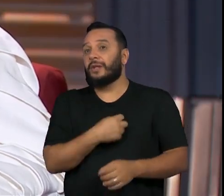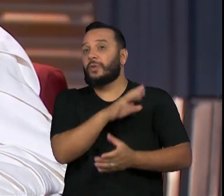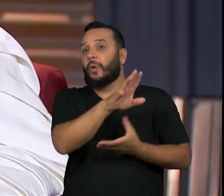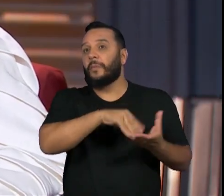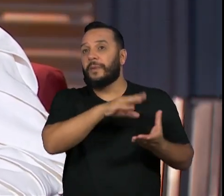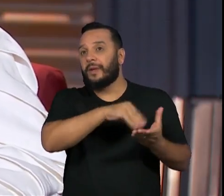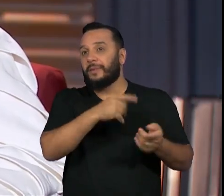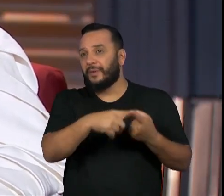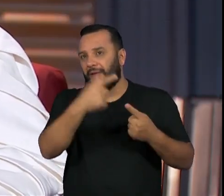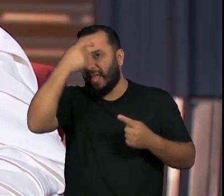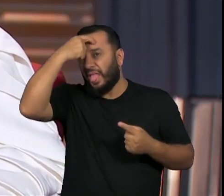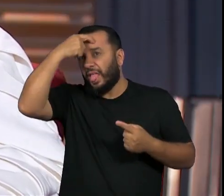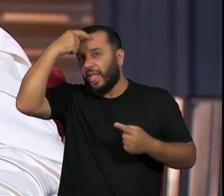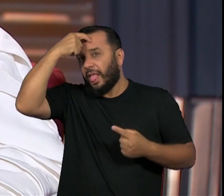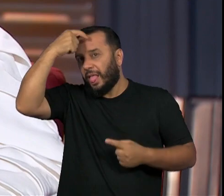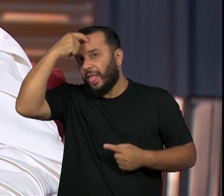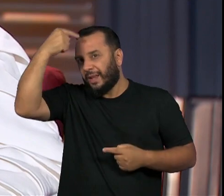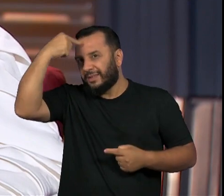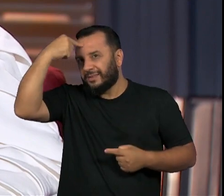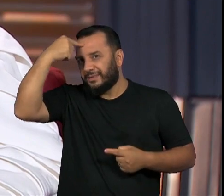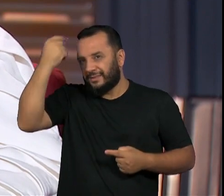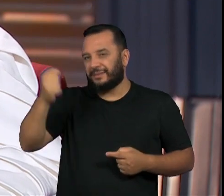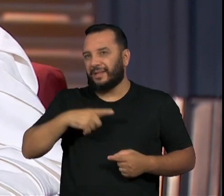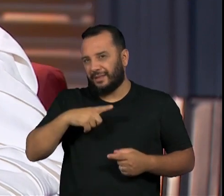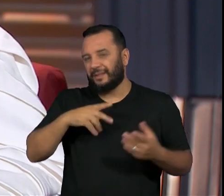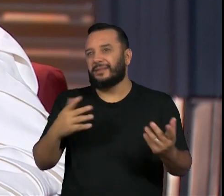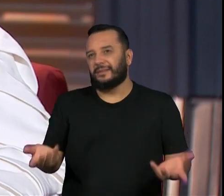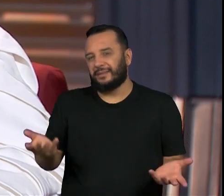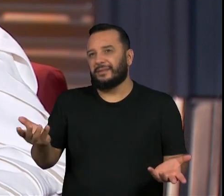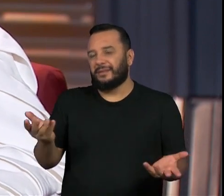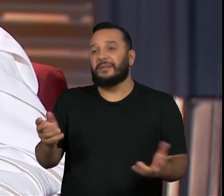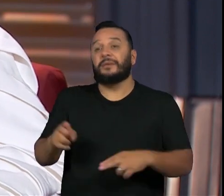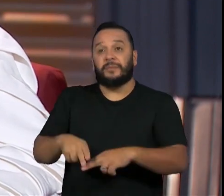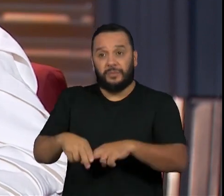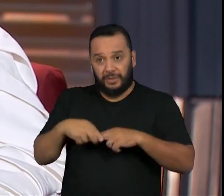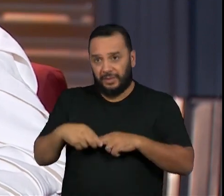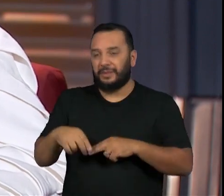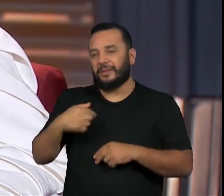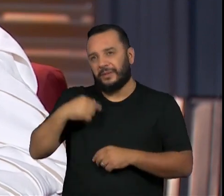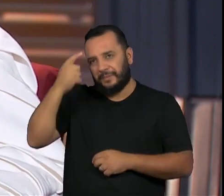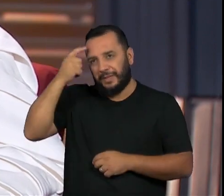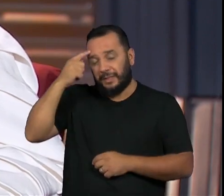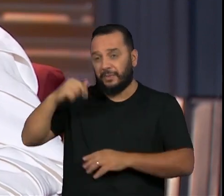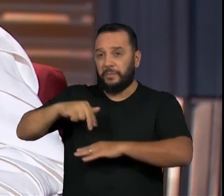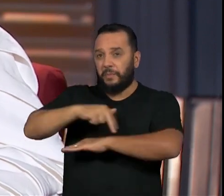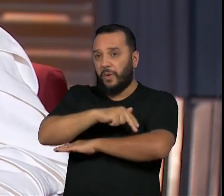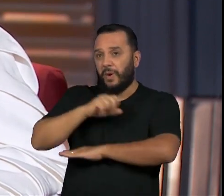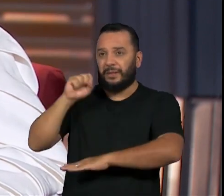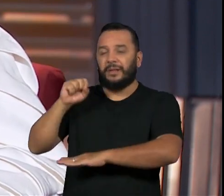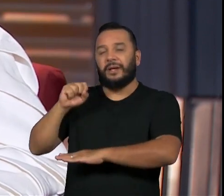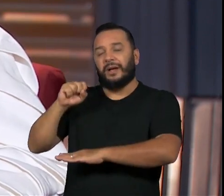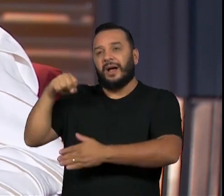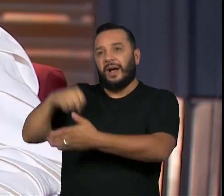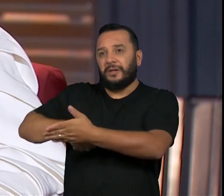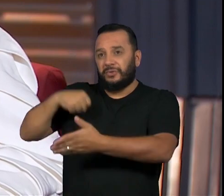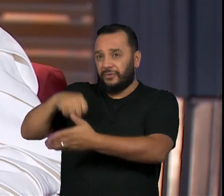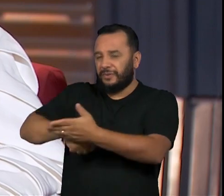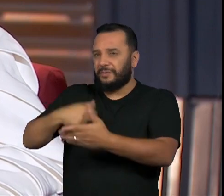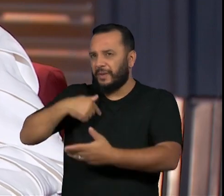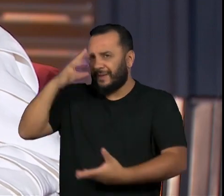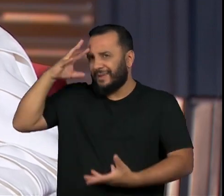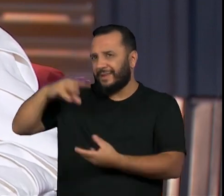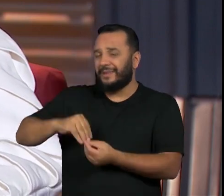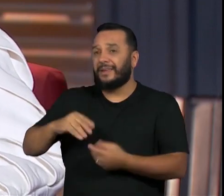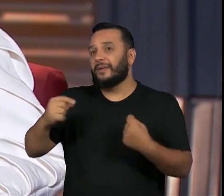que funciona, é o que produz sentido. Né? Por isso que, quando eu penso em modativismo, eu vou compreendendo que eu preciso fazer